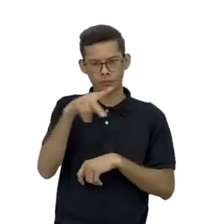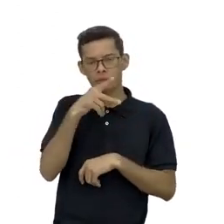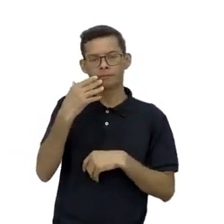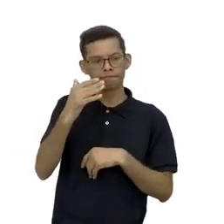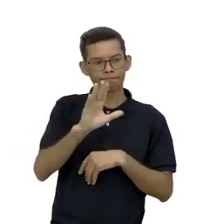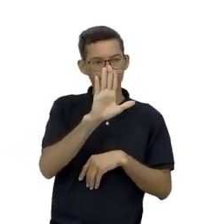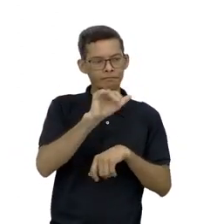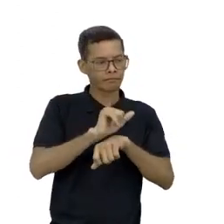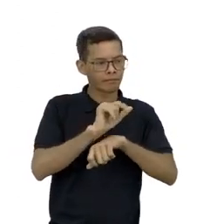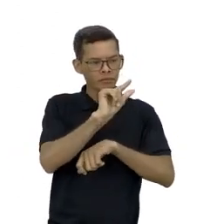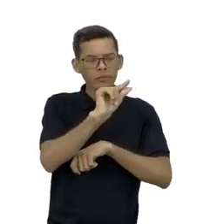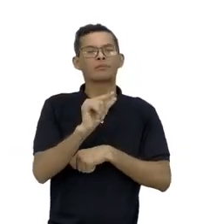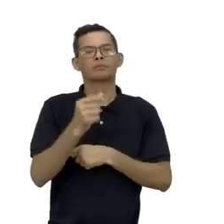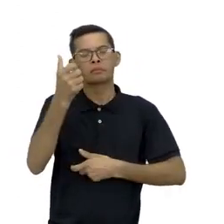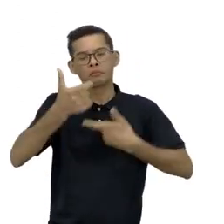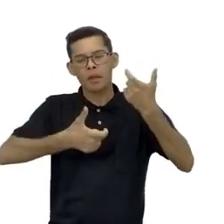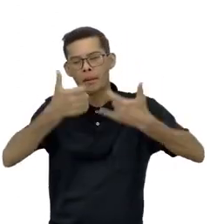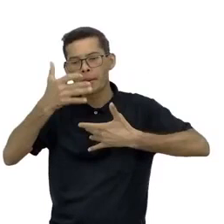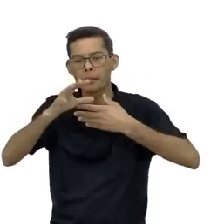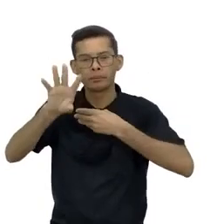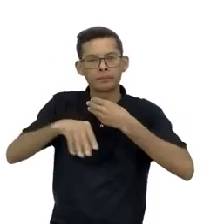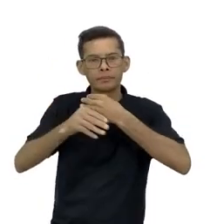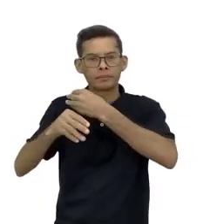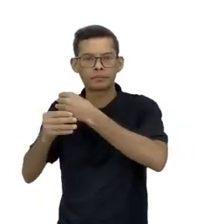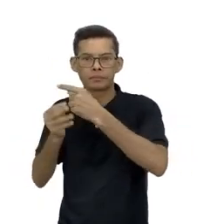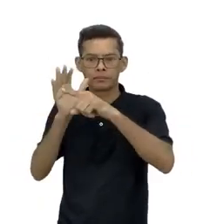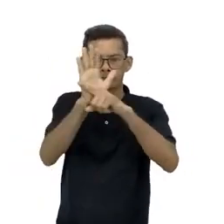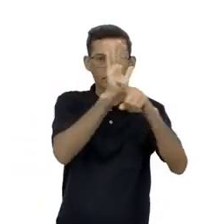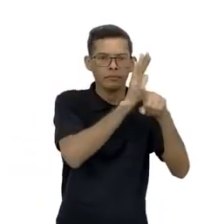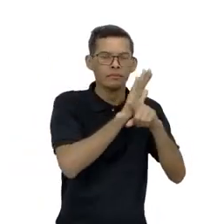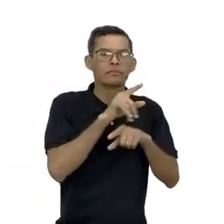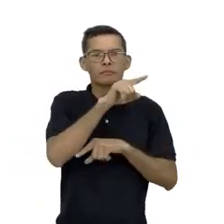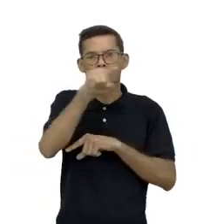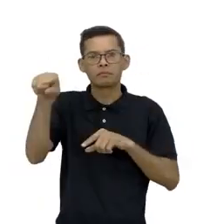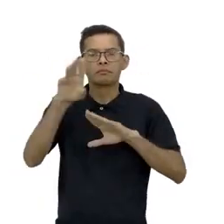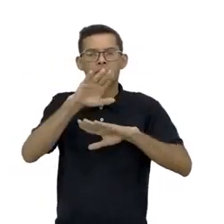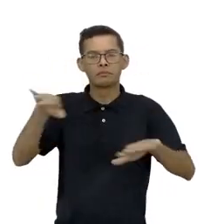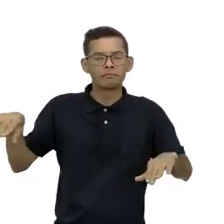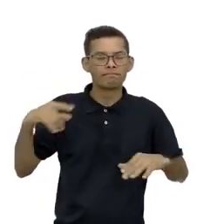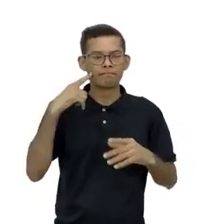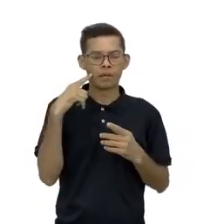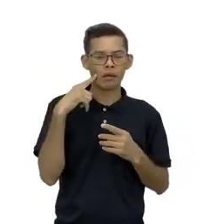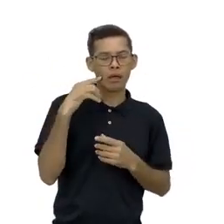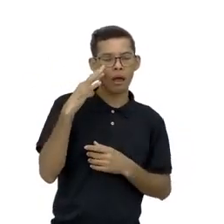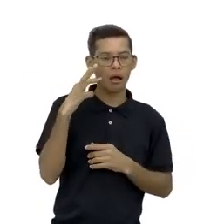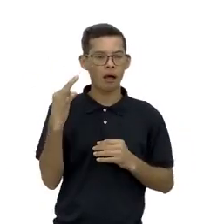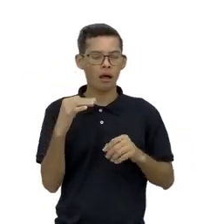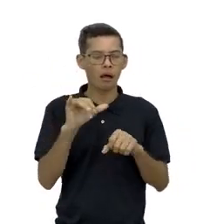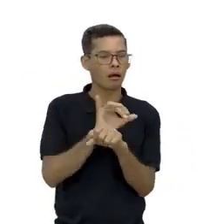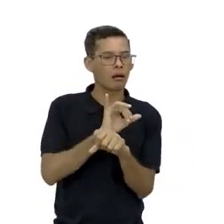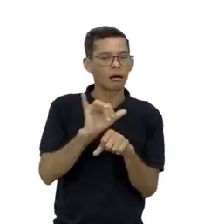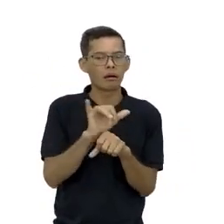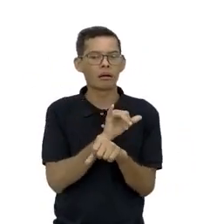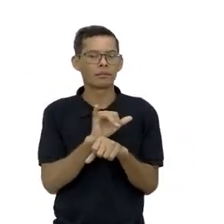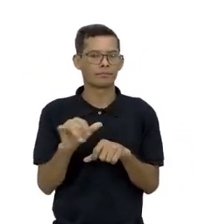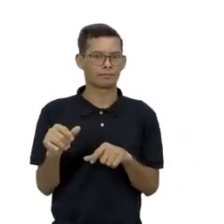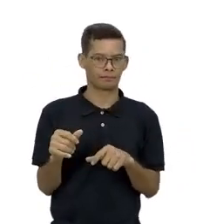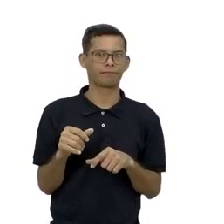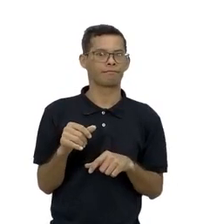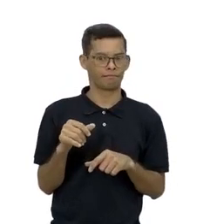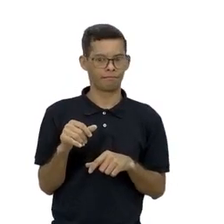e perguntas que ajudem os estudantes a modelizarem estratégias. Por